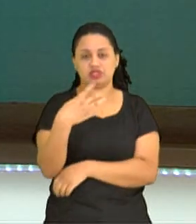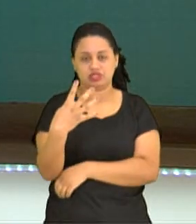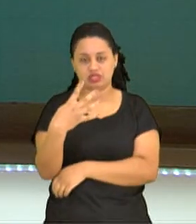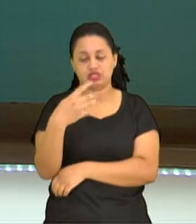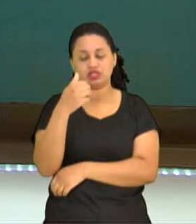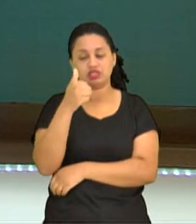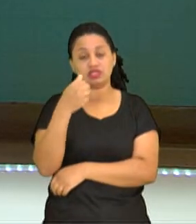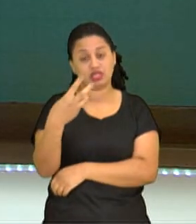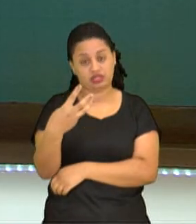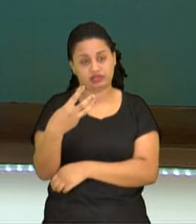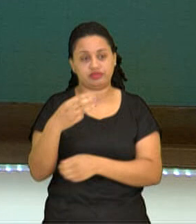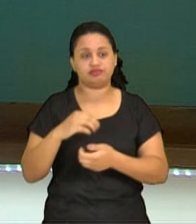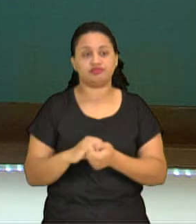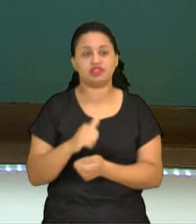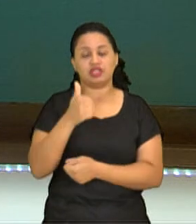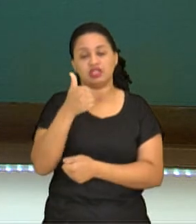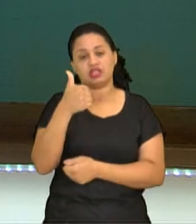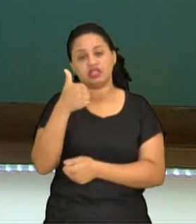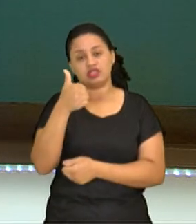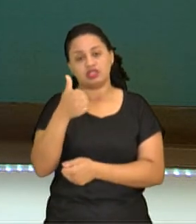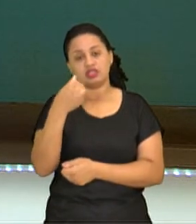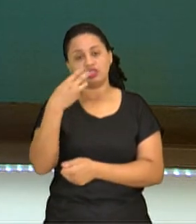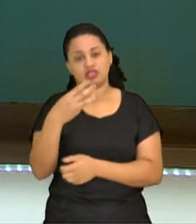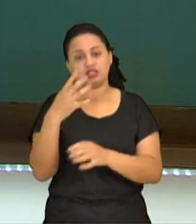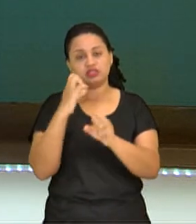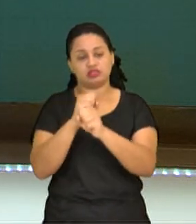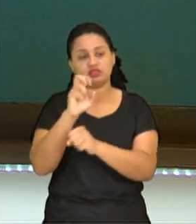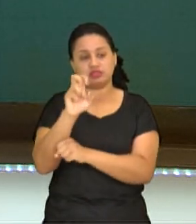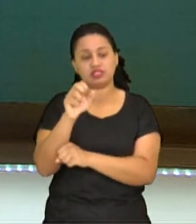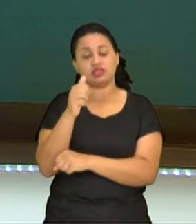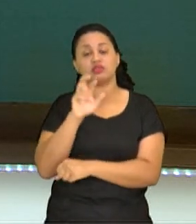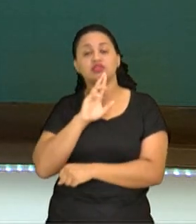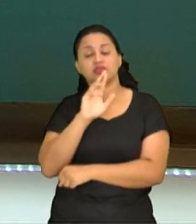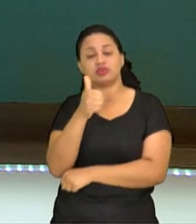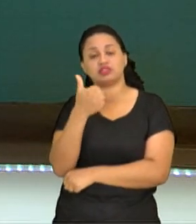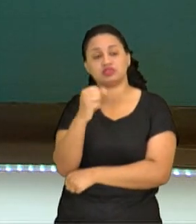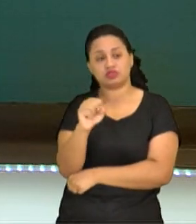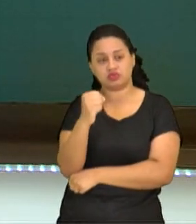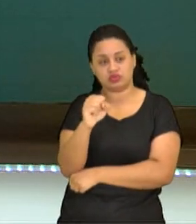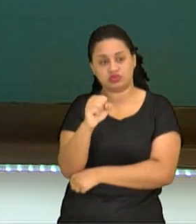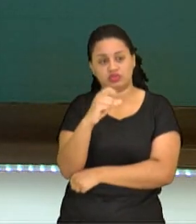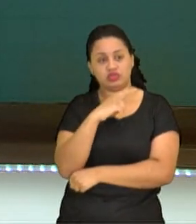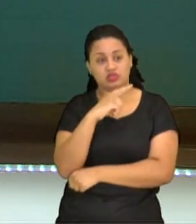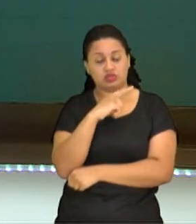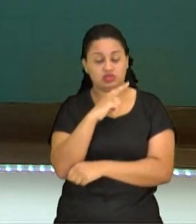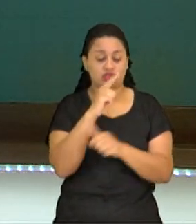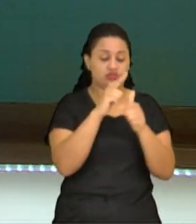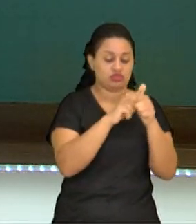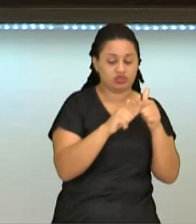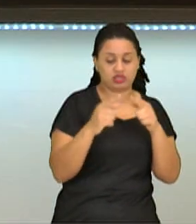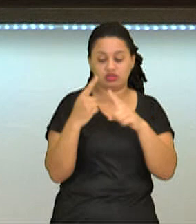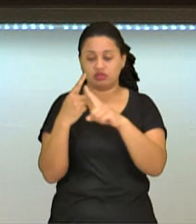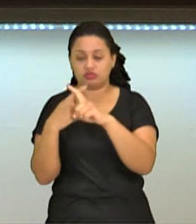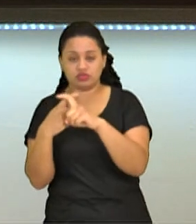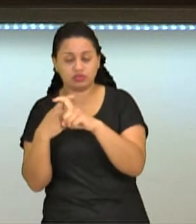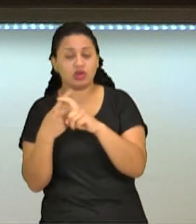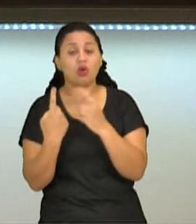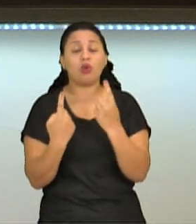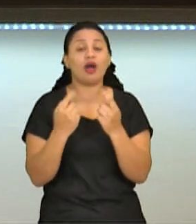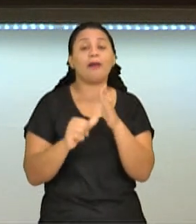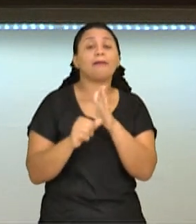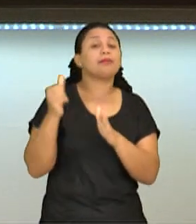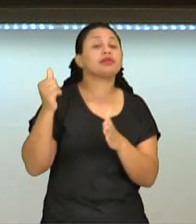13. 13 mais 5, 18. E agora, eu tenho uma divisão e uma multiplicação. O que eu